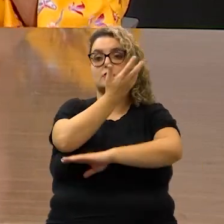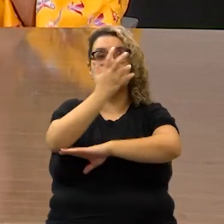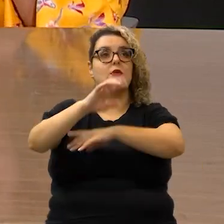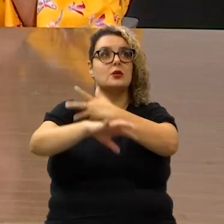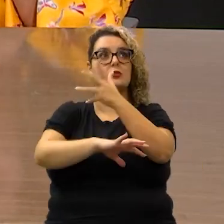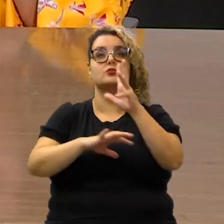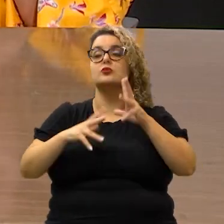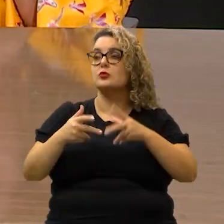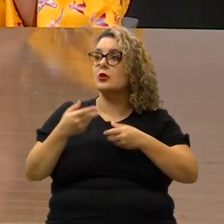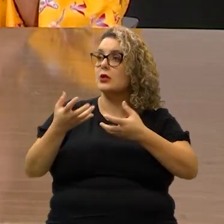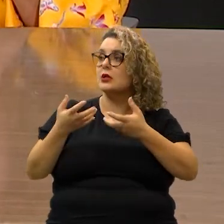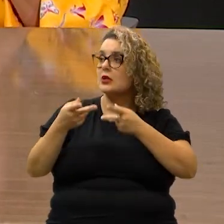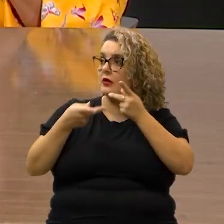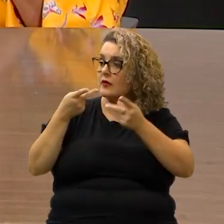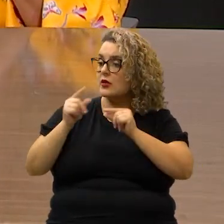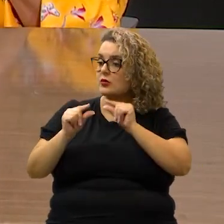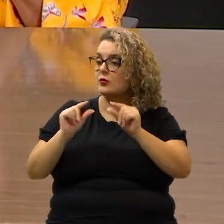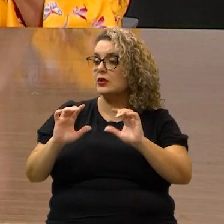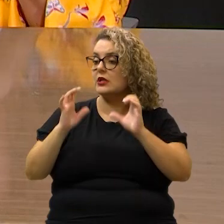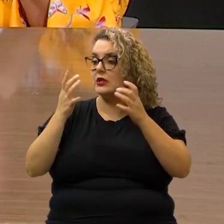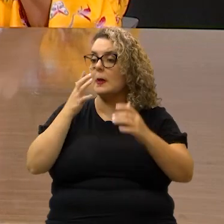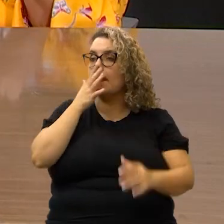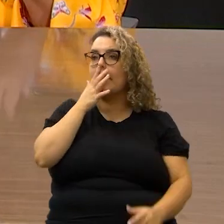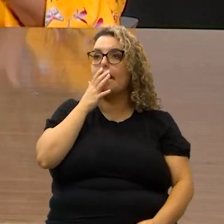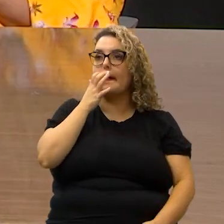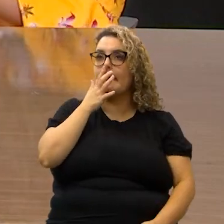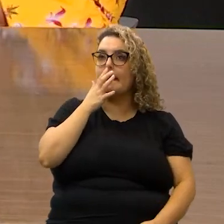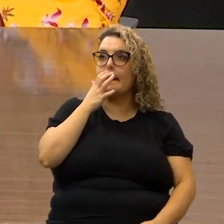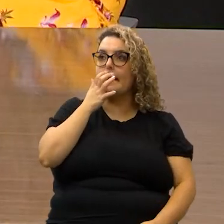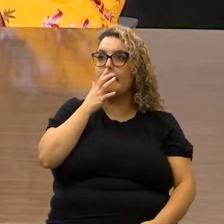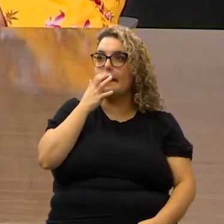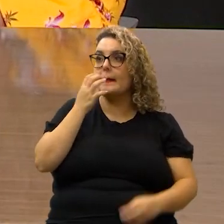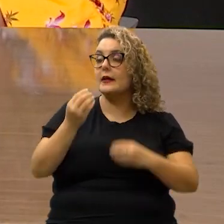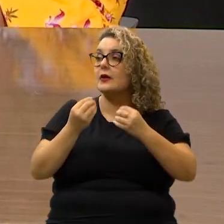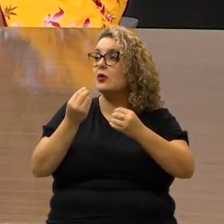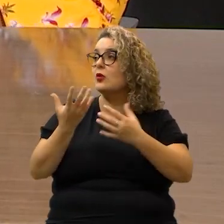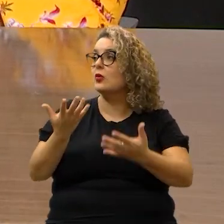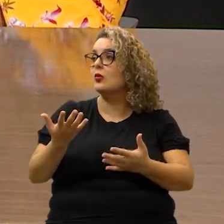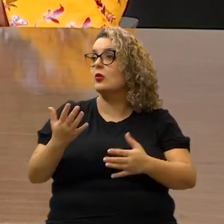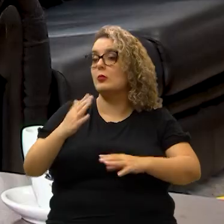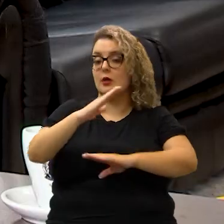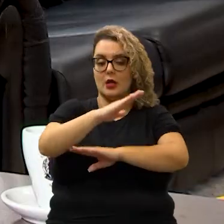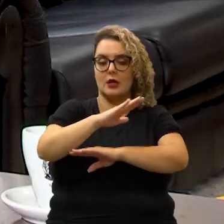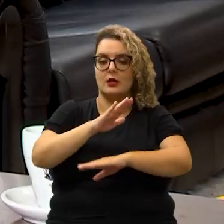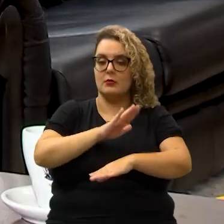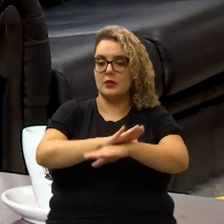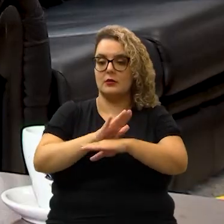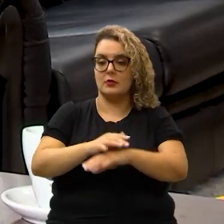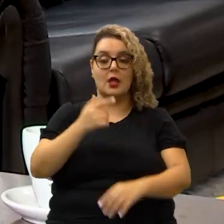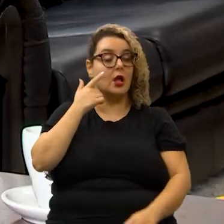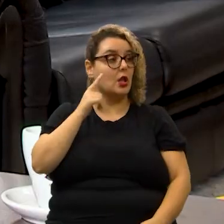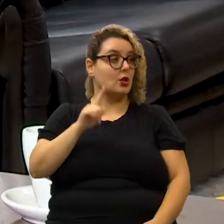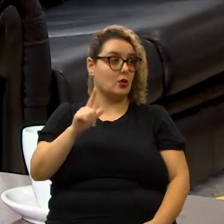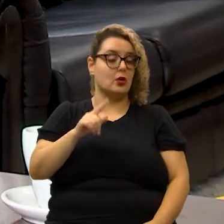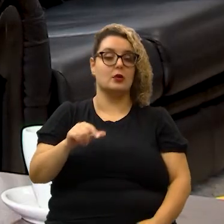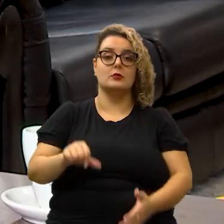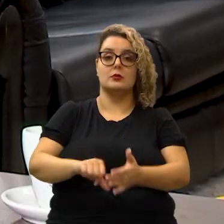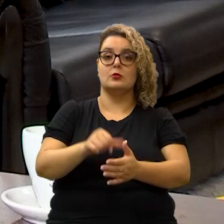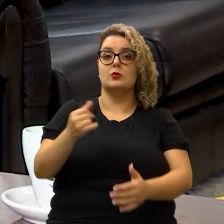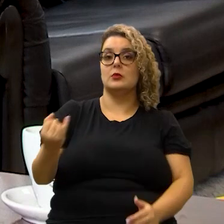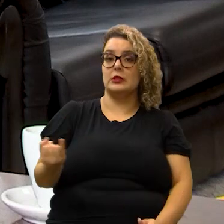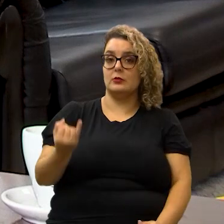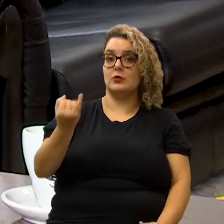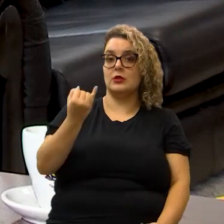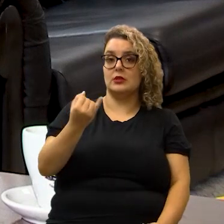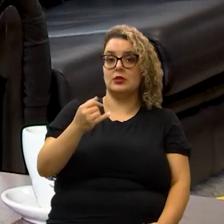pouquinho desses eventos e como que é essa contribuição da Câmara. Claro. Primeiro é importante lembrar que a água é um